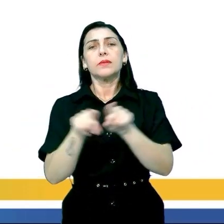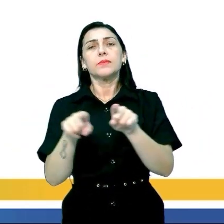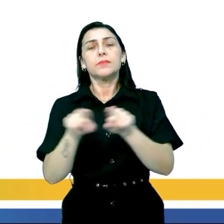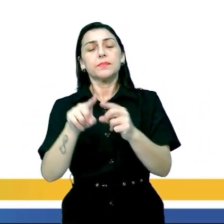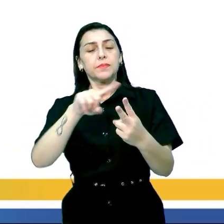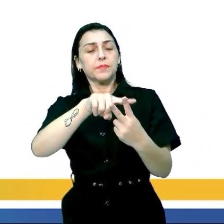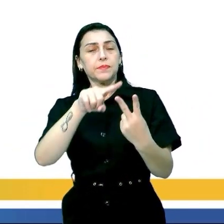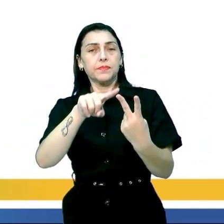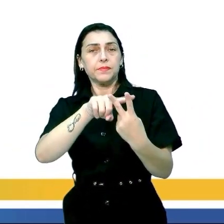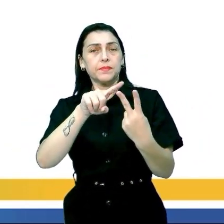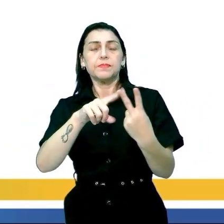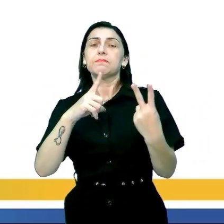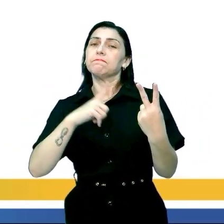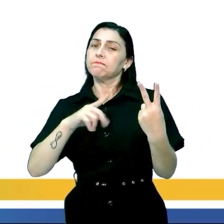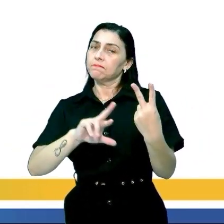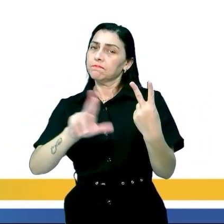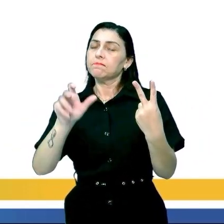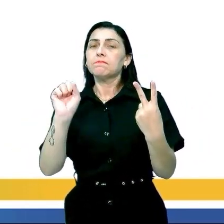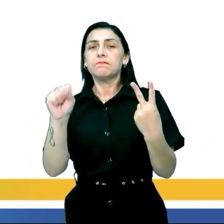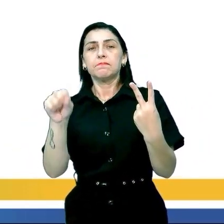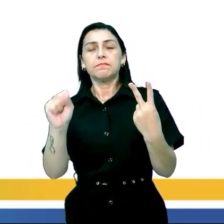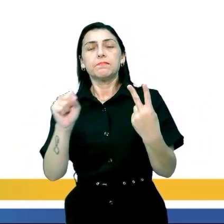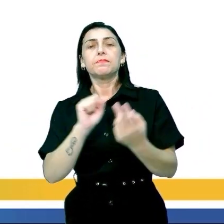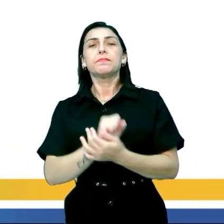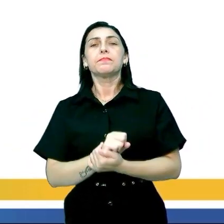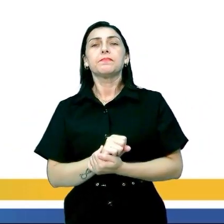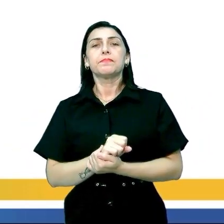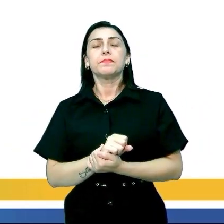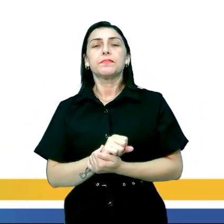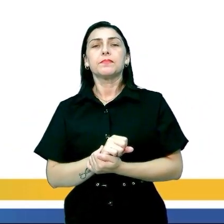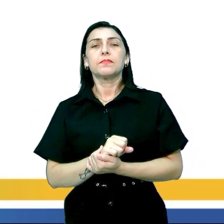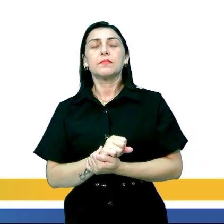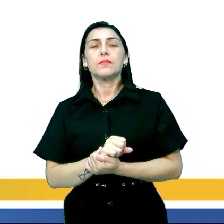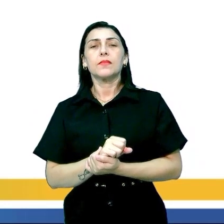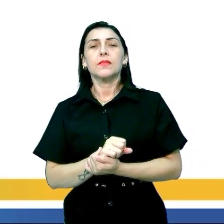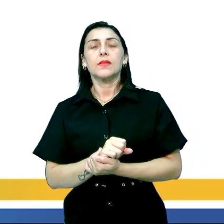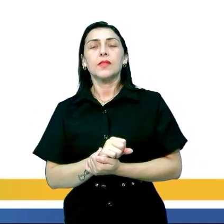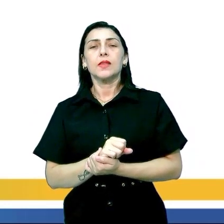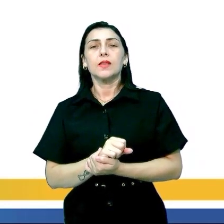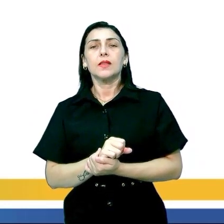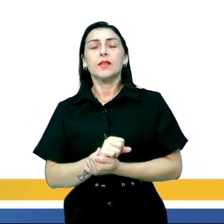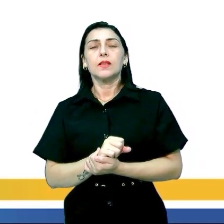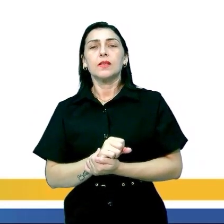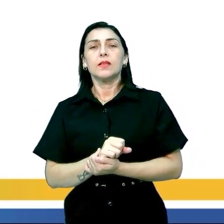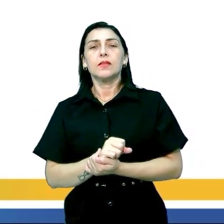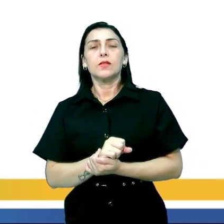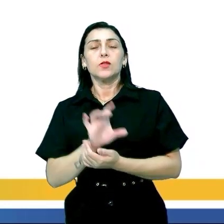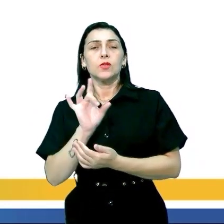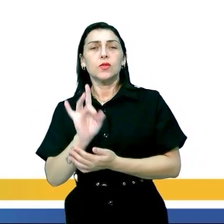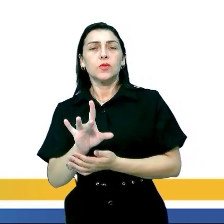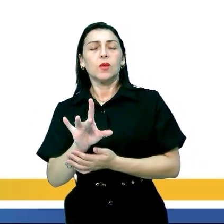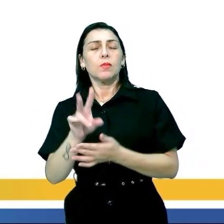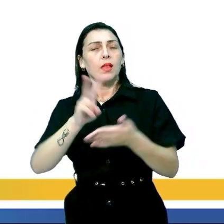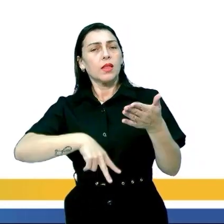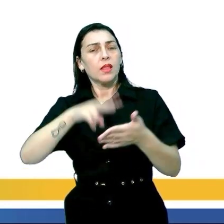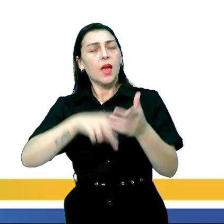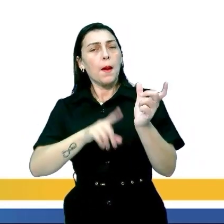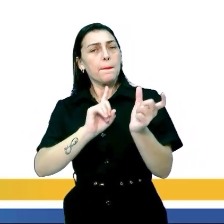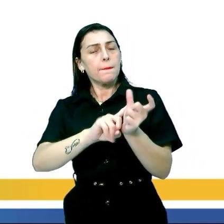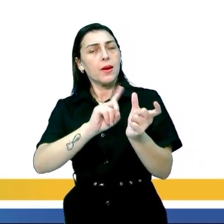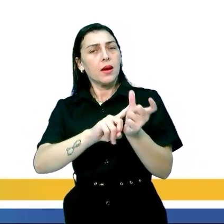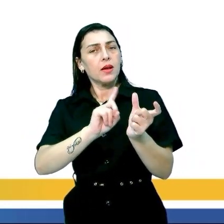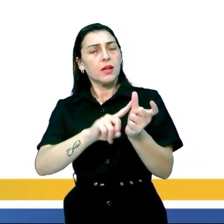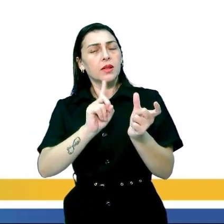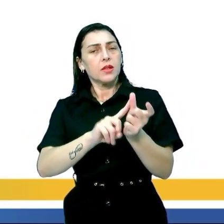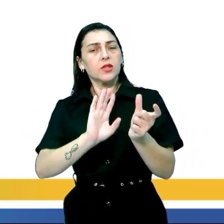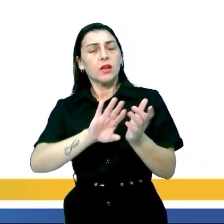esses 2 pontos têm diferença sim. E esse equivale? Não. Aí, só pelo fato de ler essa palavra, se equivale,